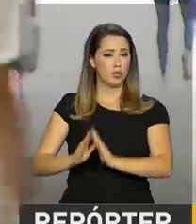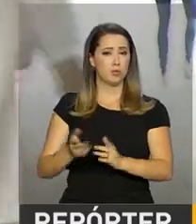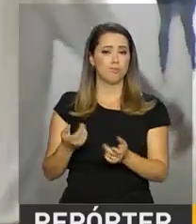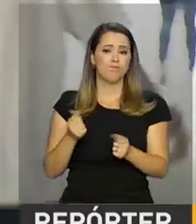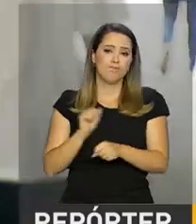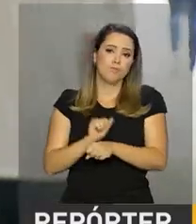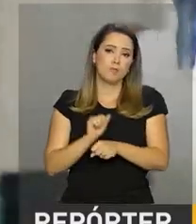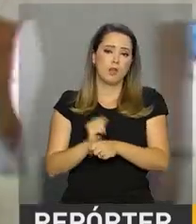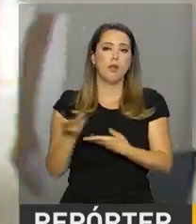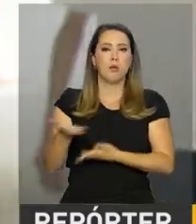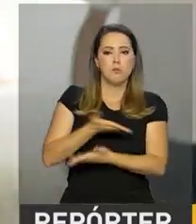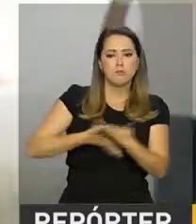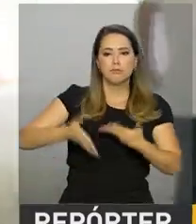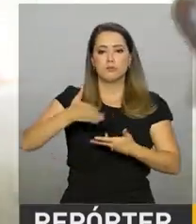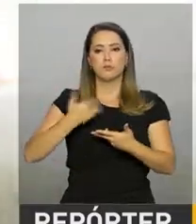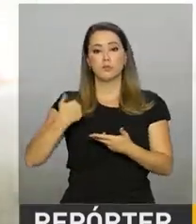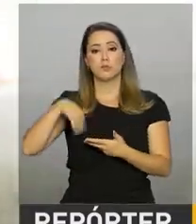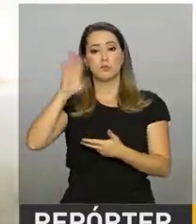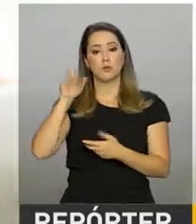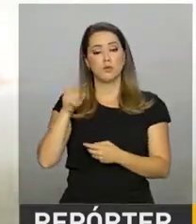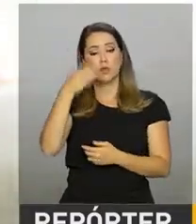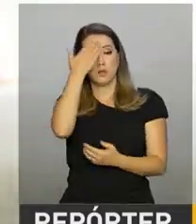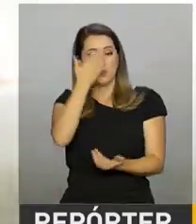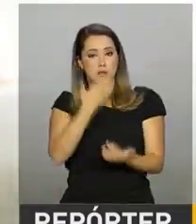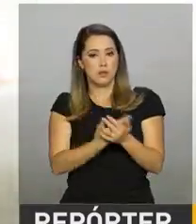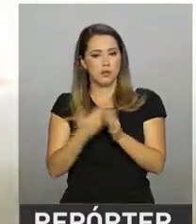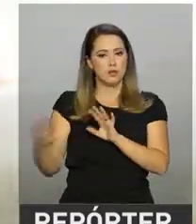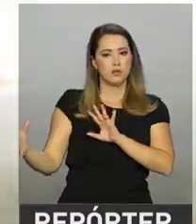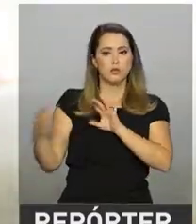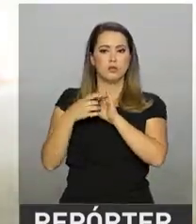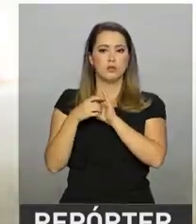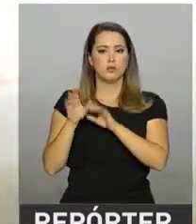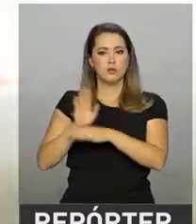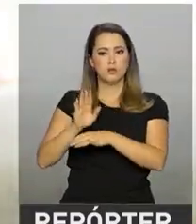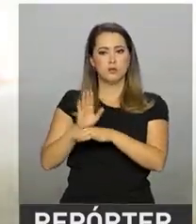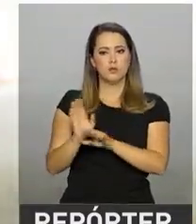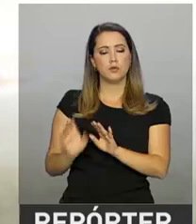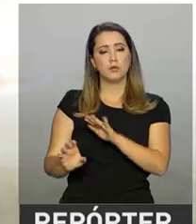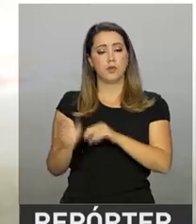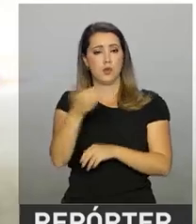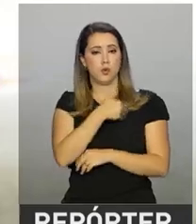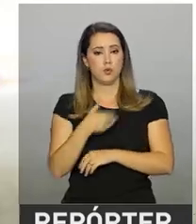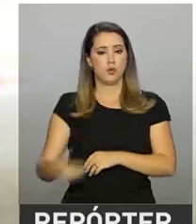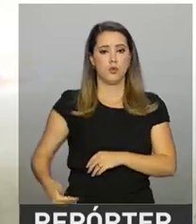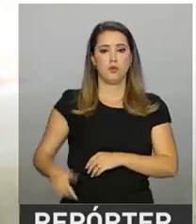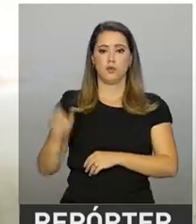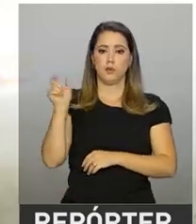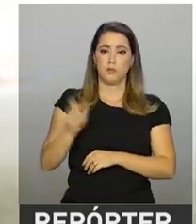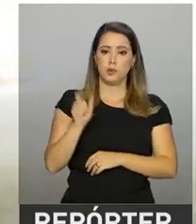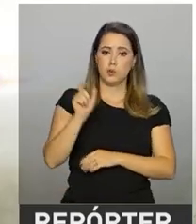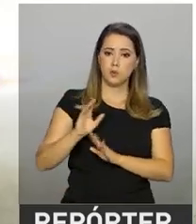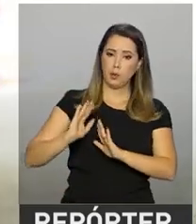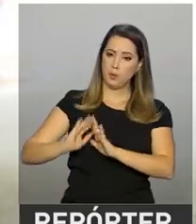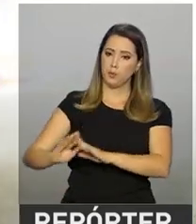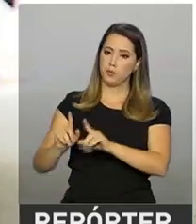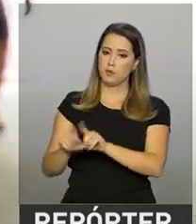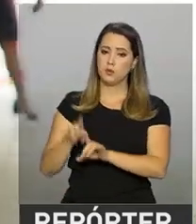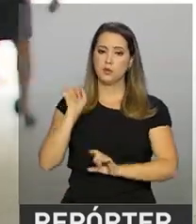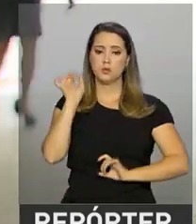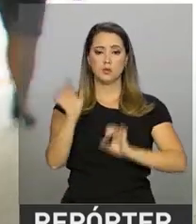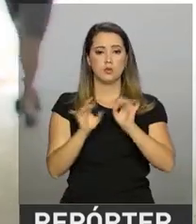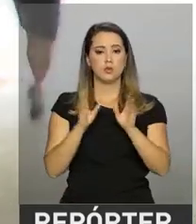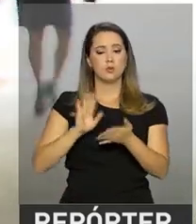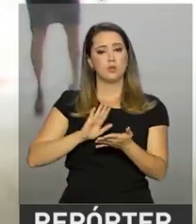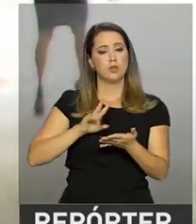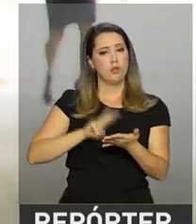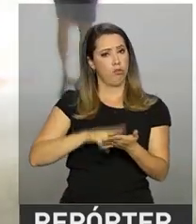melhorar o fluxo de atendimento e acredita que essa parceria vai beneficiar o estado o solicitante de refúgio e em especial